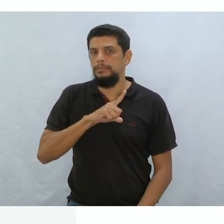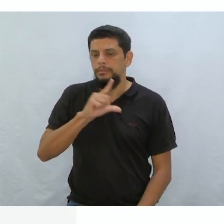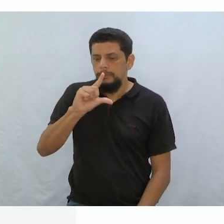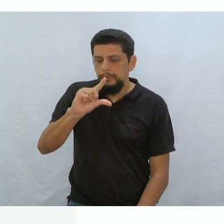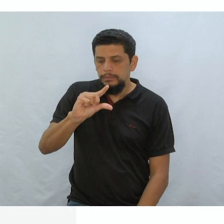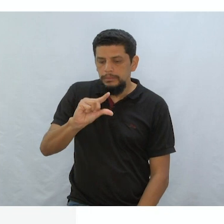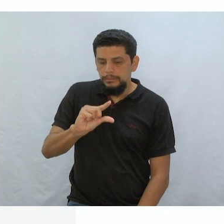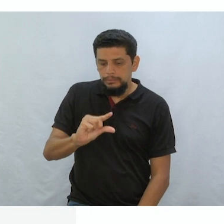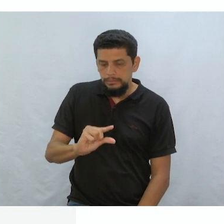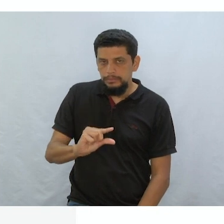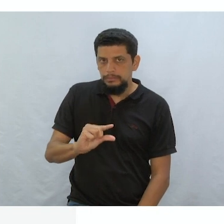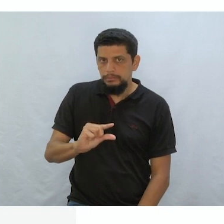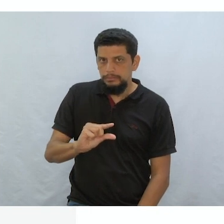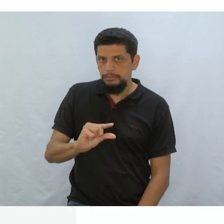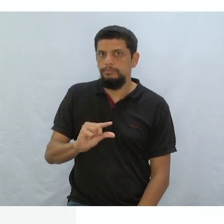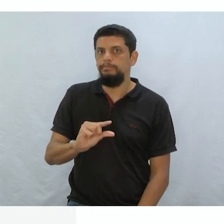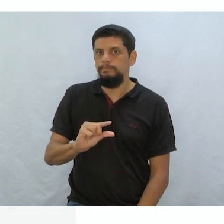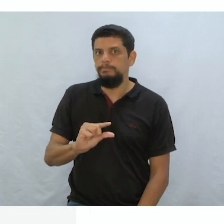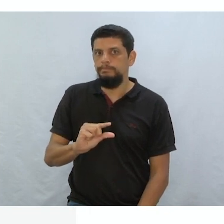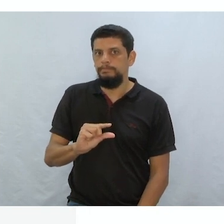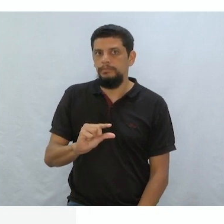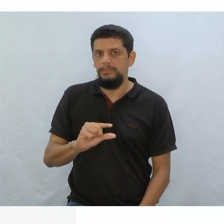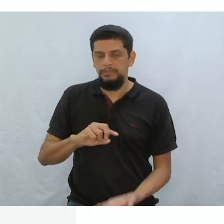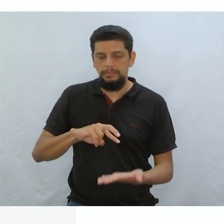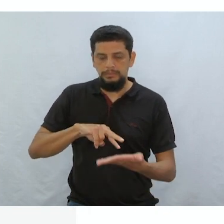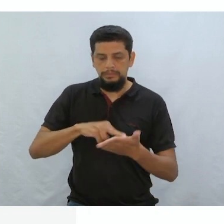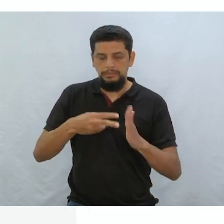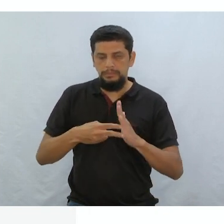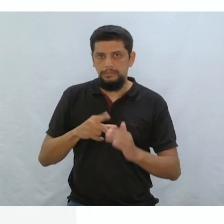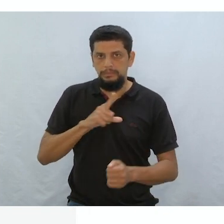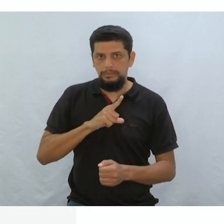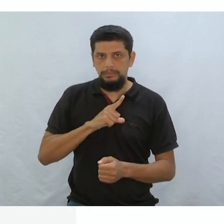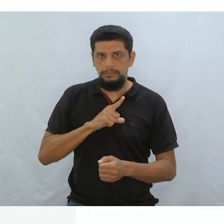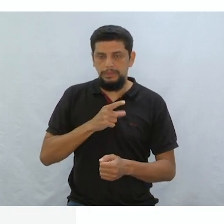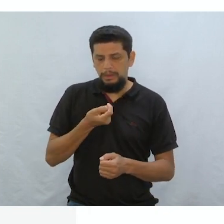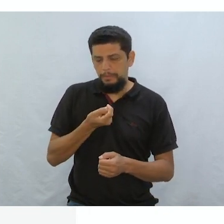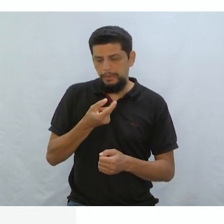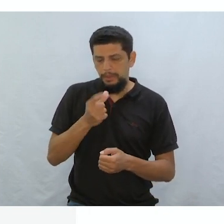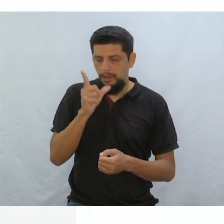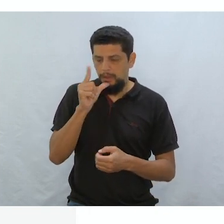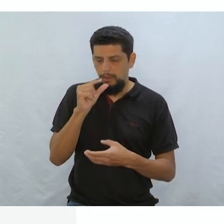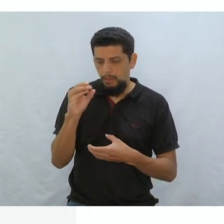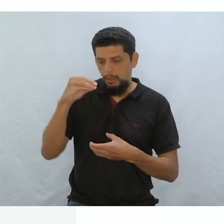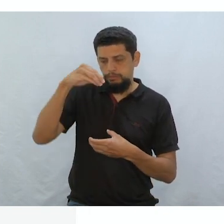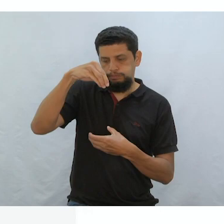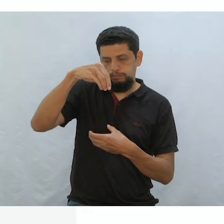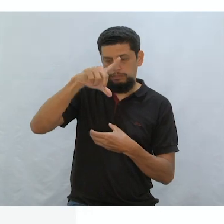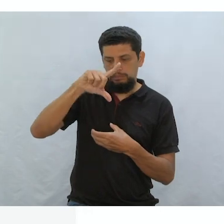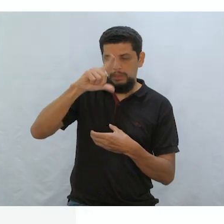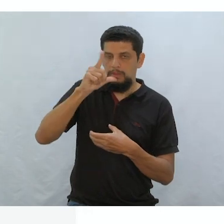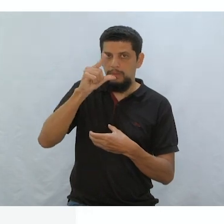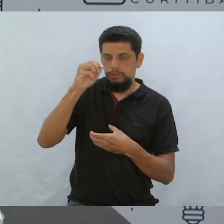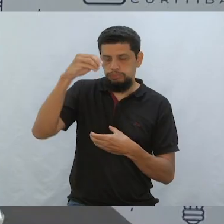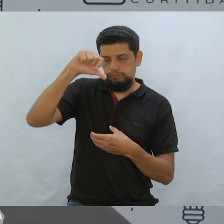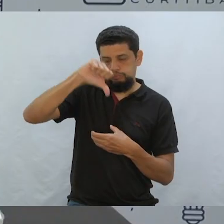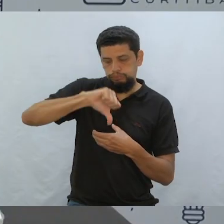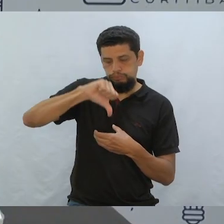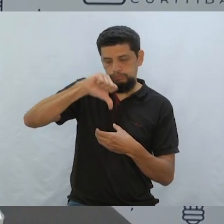garrafas tem menor capacidade? Menor quer dizer que ela cabe menos, né? Uma quantidade um